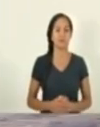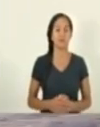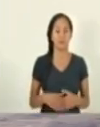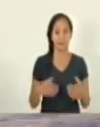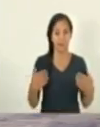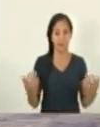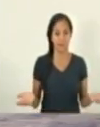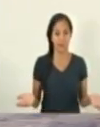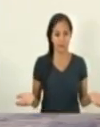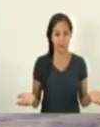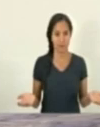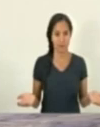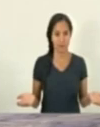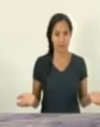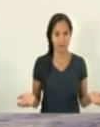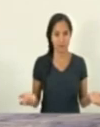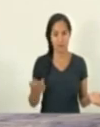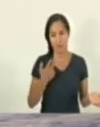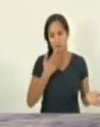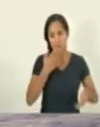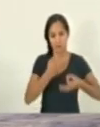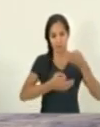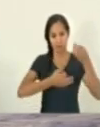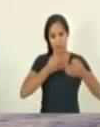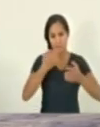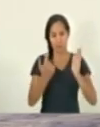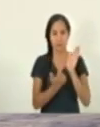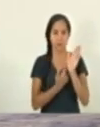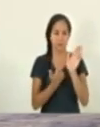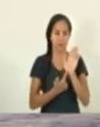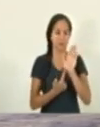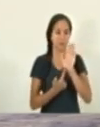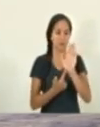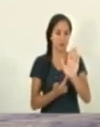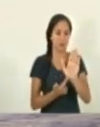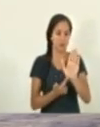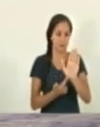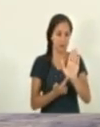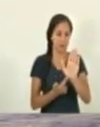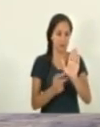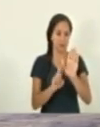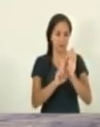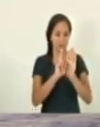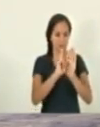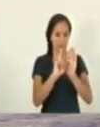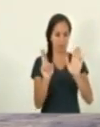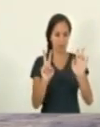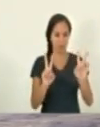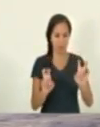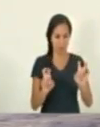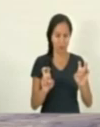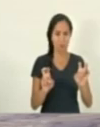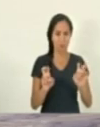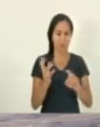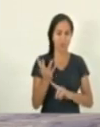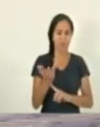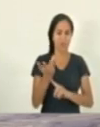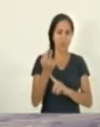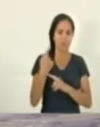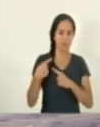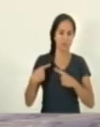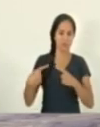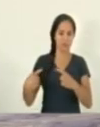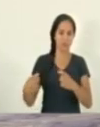Então, estava recomendando também este livro de Santos Suzu, A Arte da Guerra, os 13